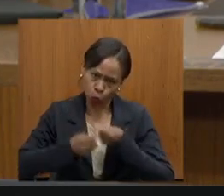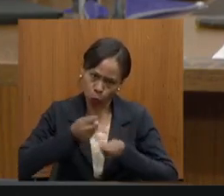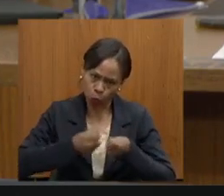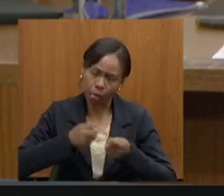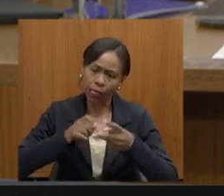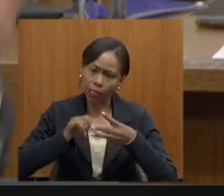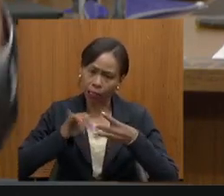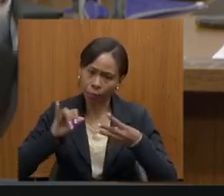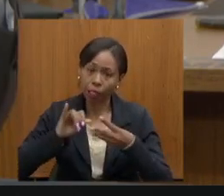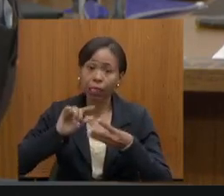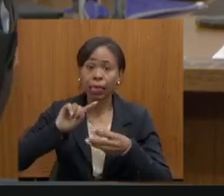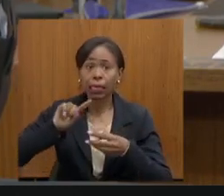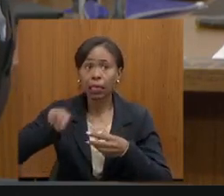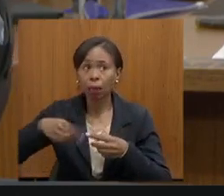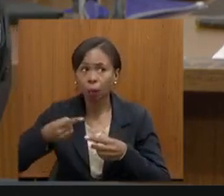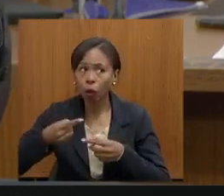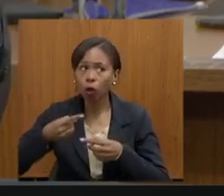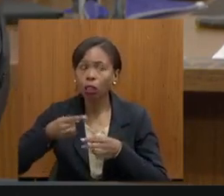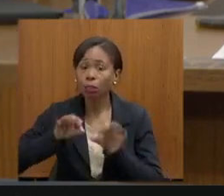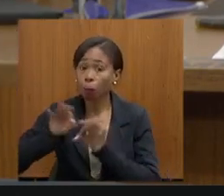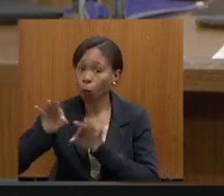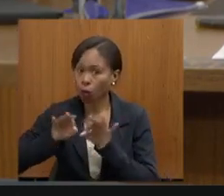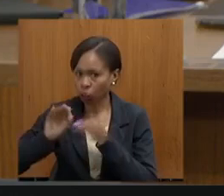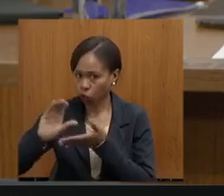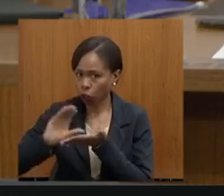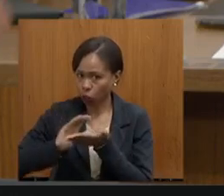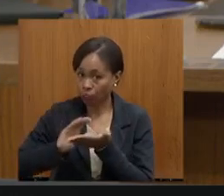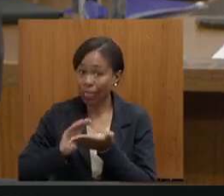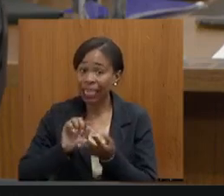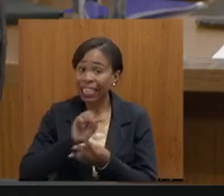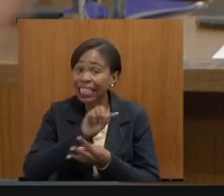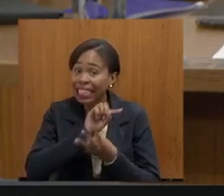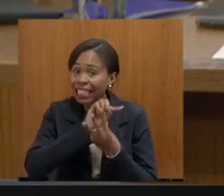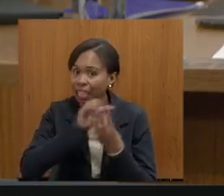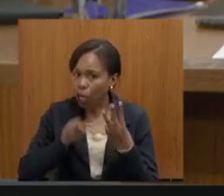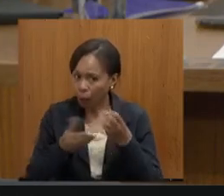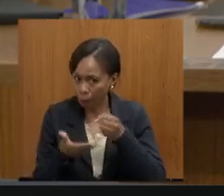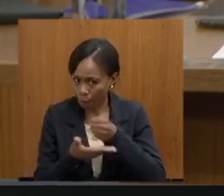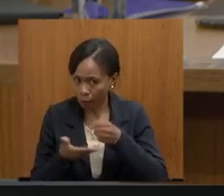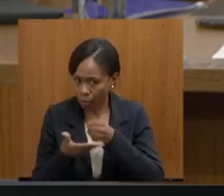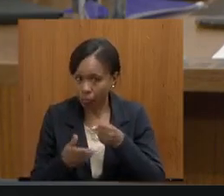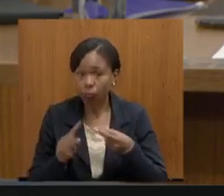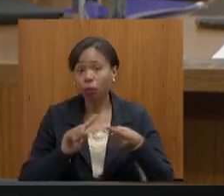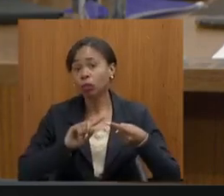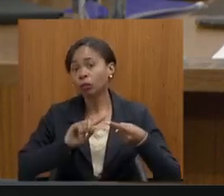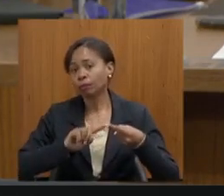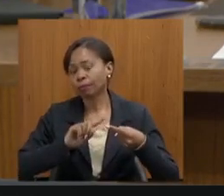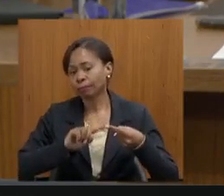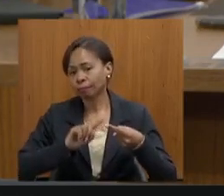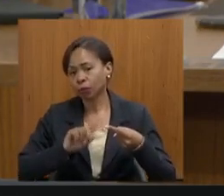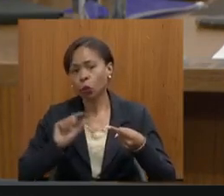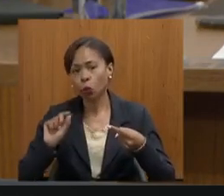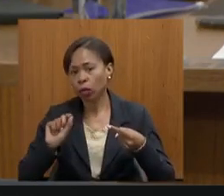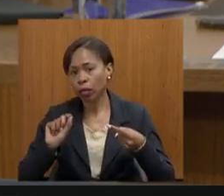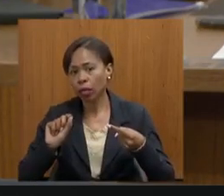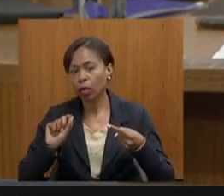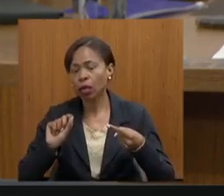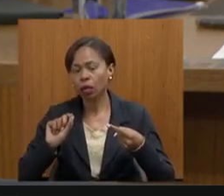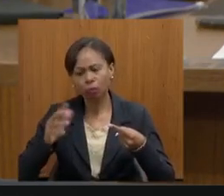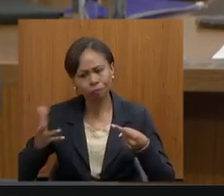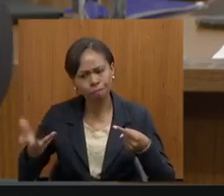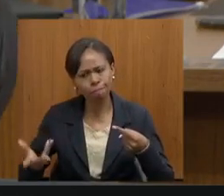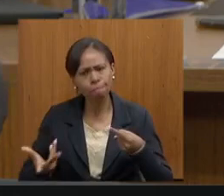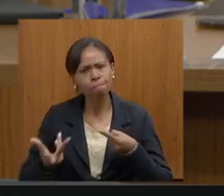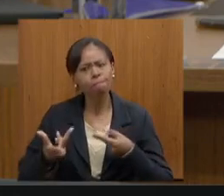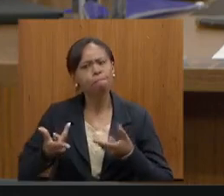esse programa de investimentos a gente está focado em três bases A primeira é buscar ser eficiente